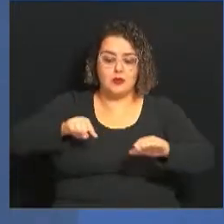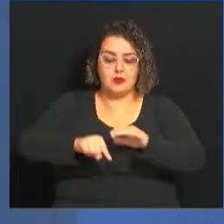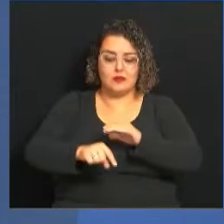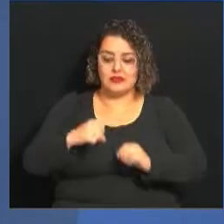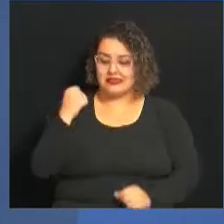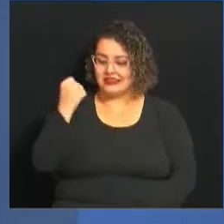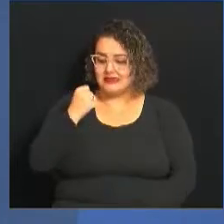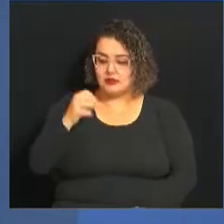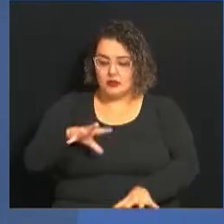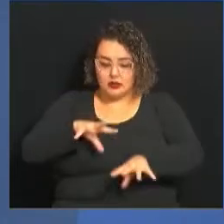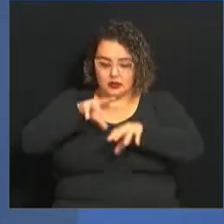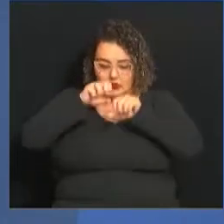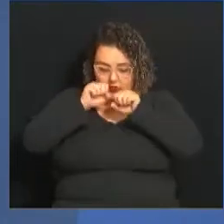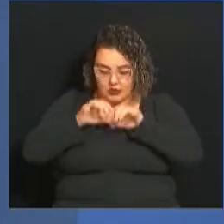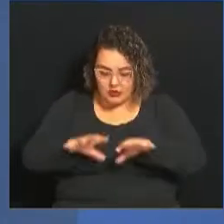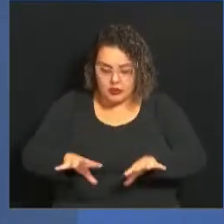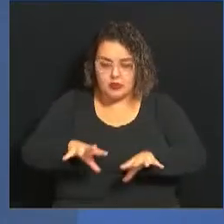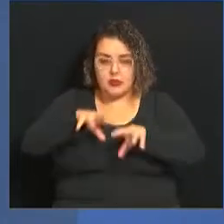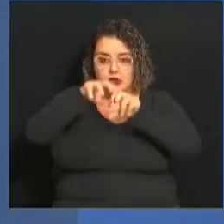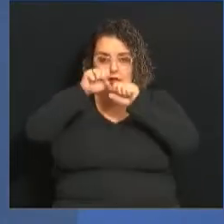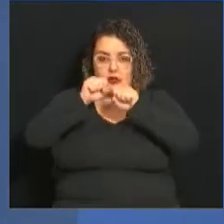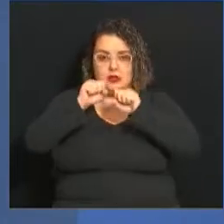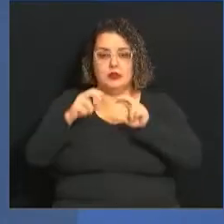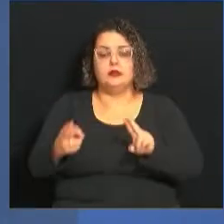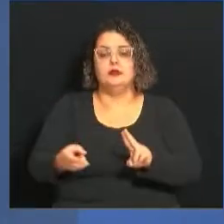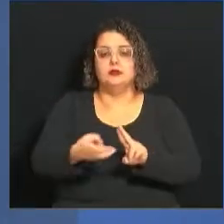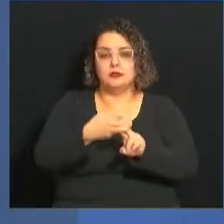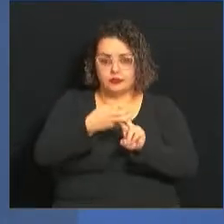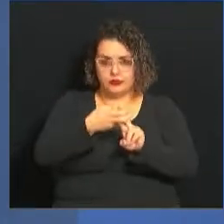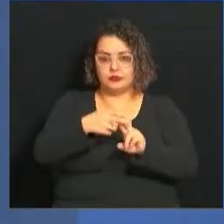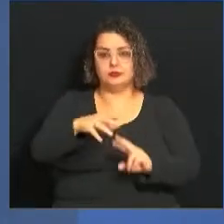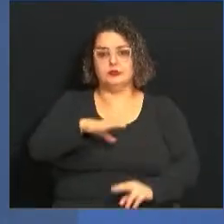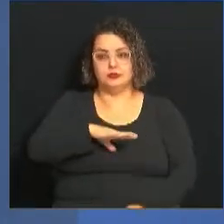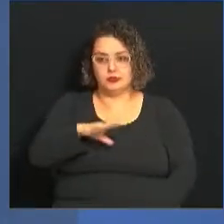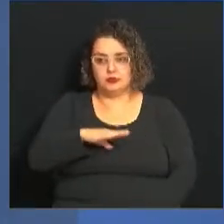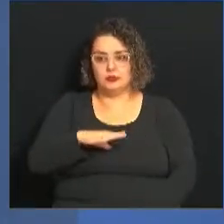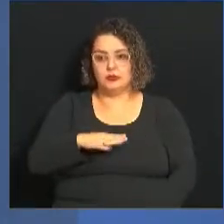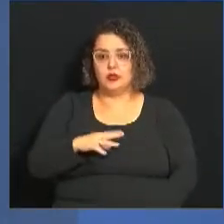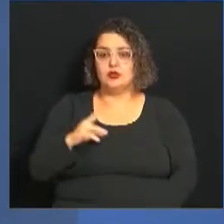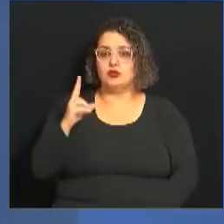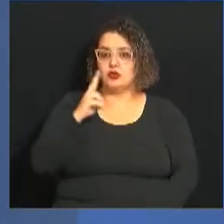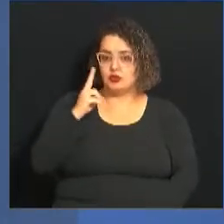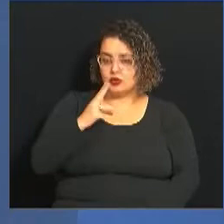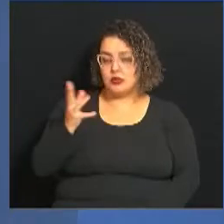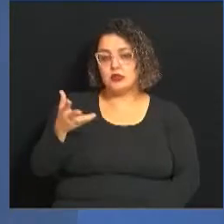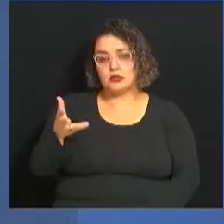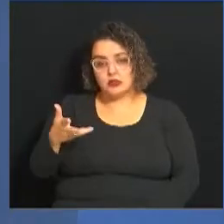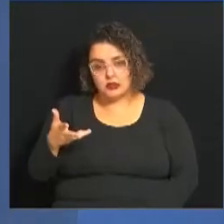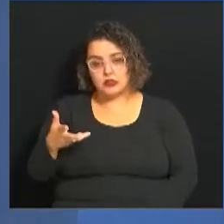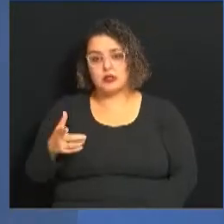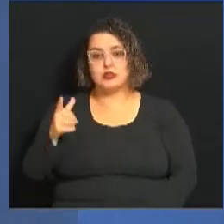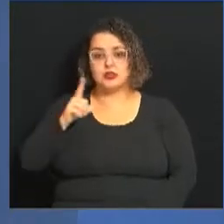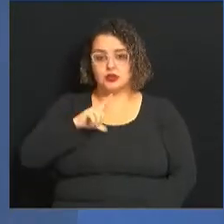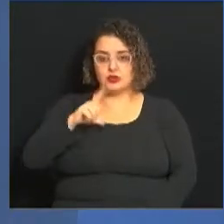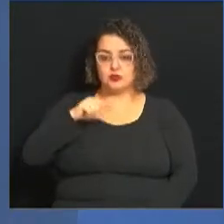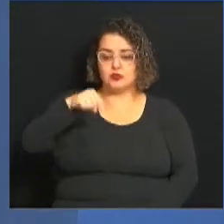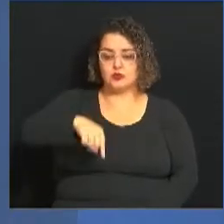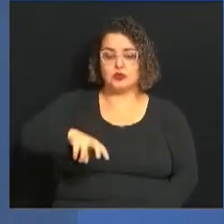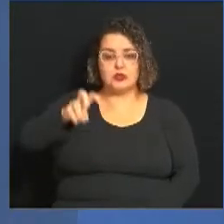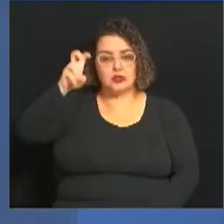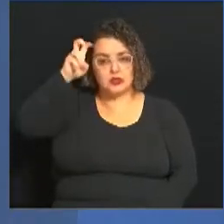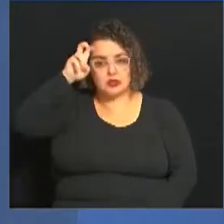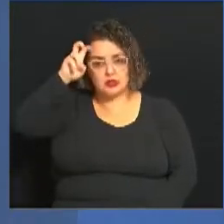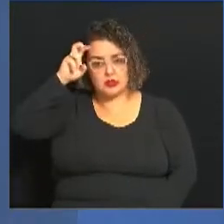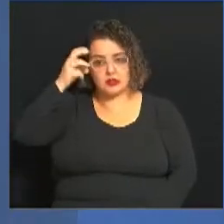aguda grave. Lá no SUS municipal, que é a rede Maringá de urgência e emergência, nós tínhamos nesta quinta-feira